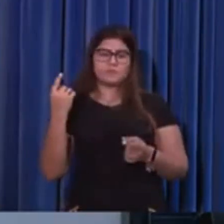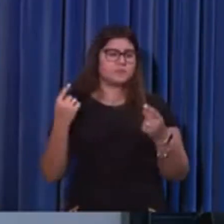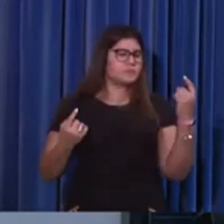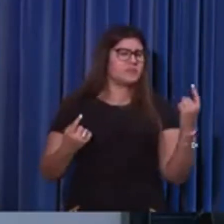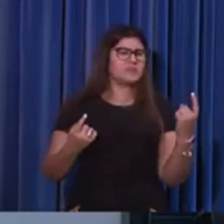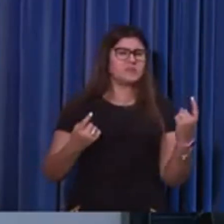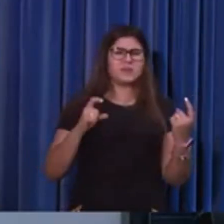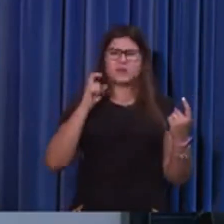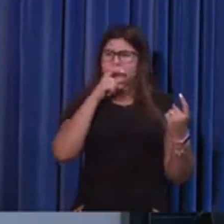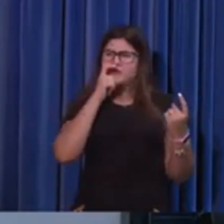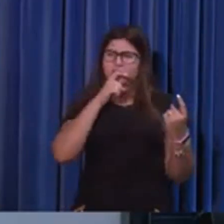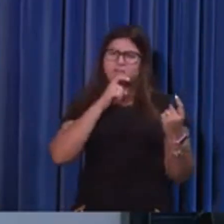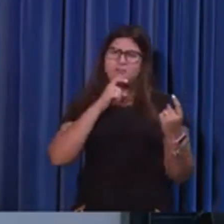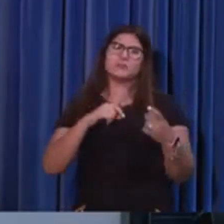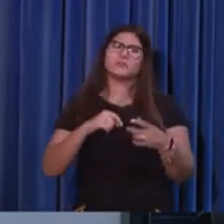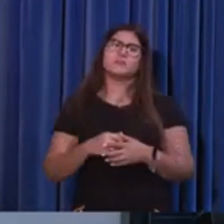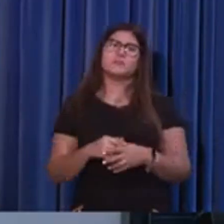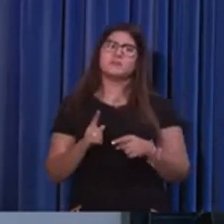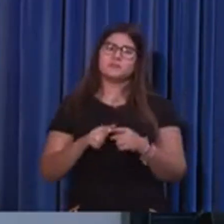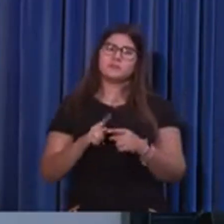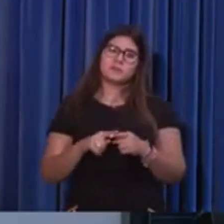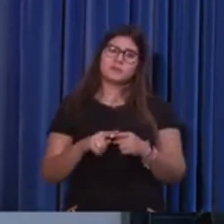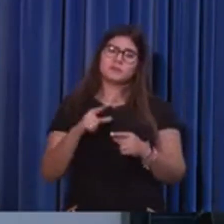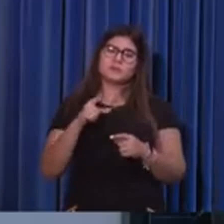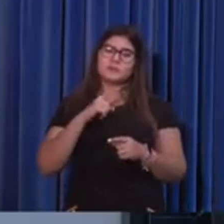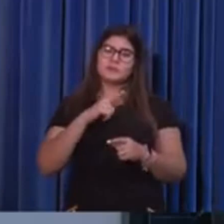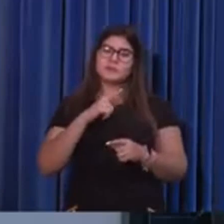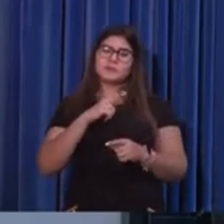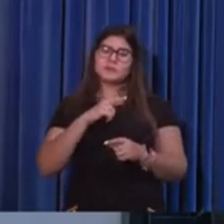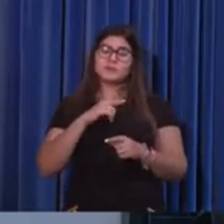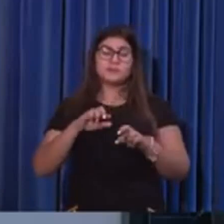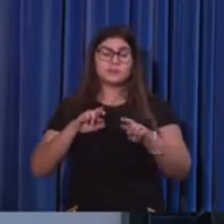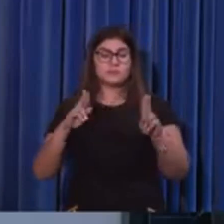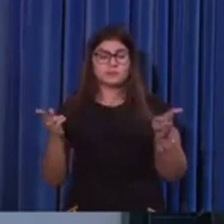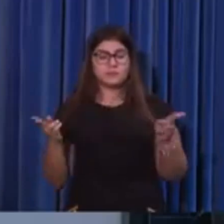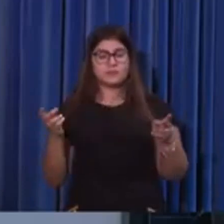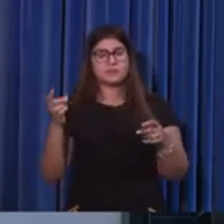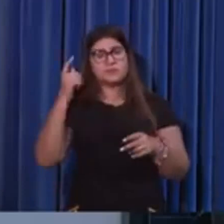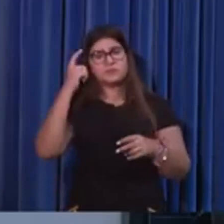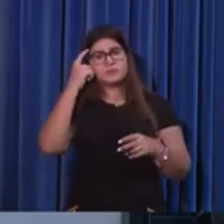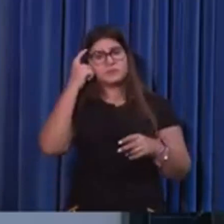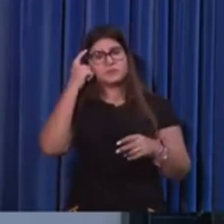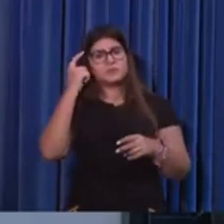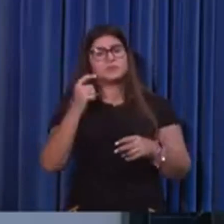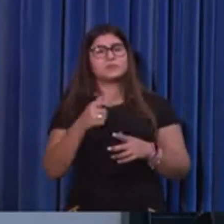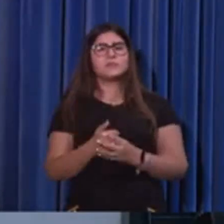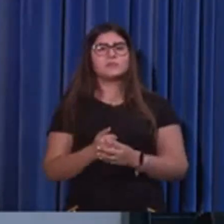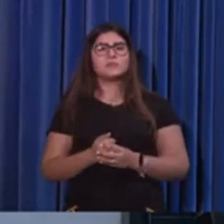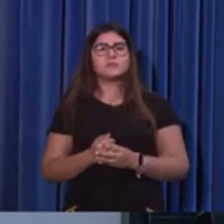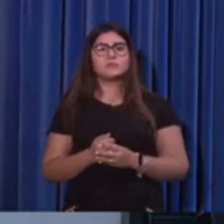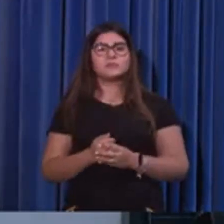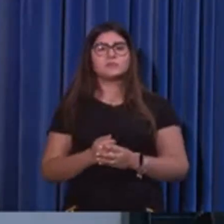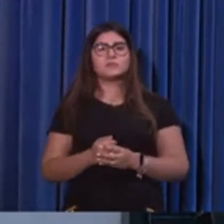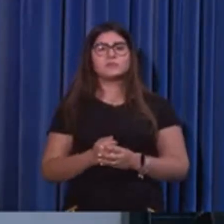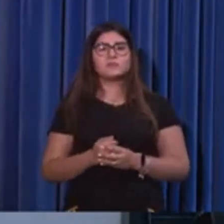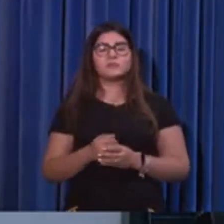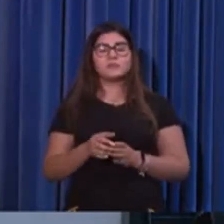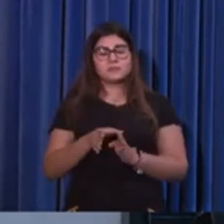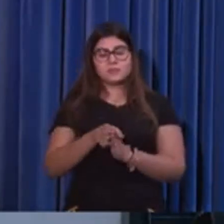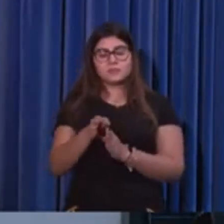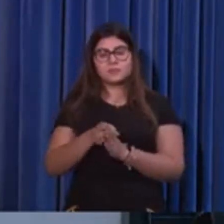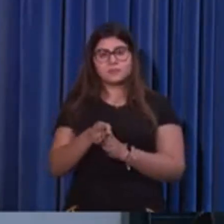verdade. Por quê? Porque há um relativismo, ou uma relativização dos conceitos que até